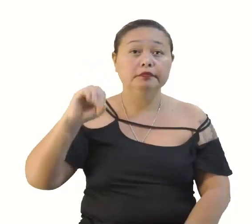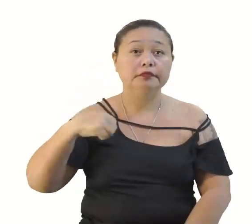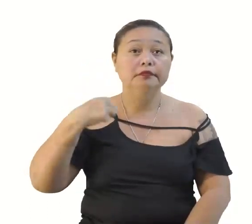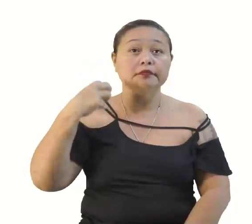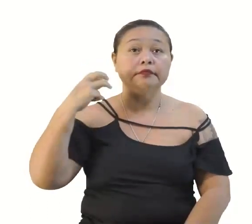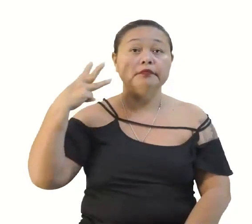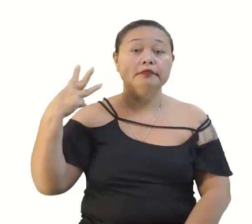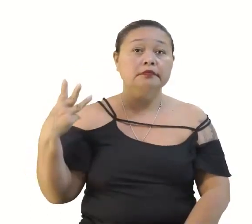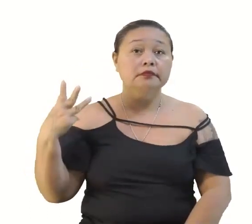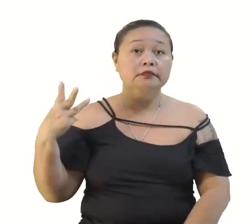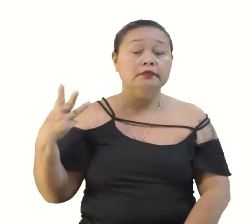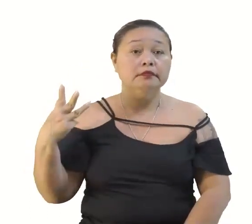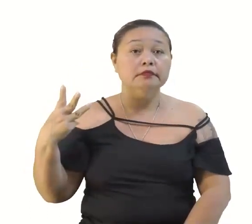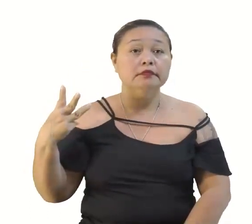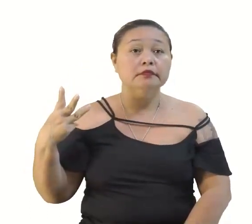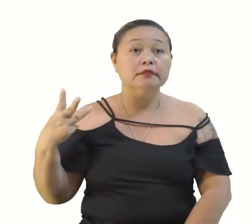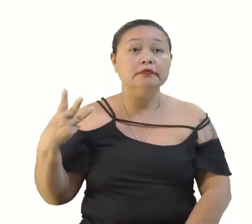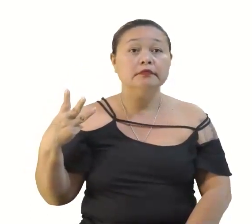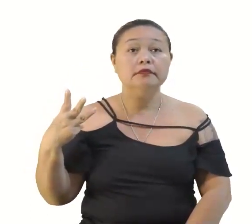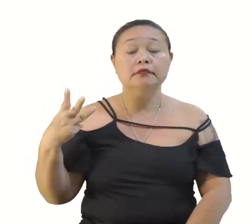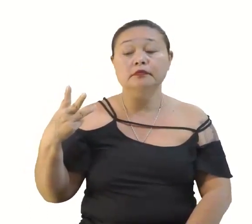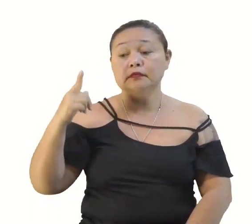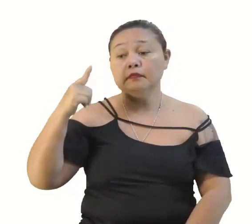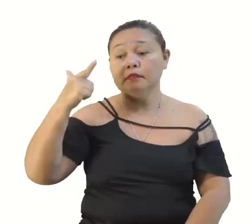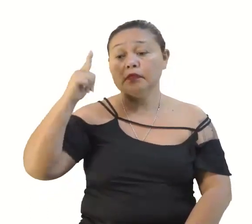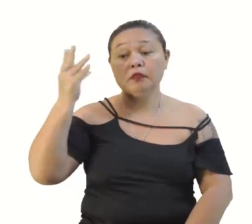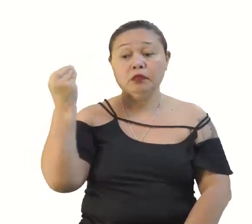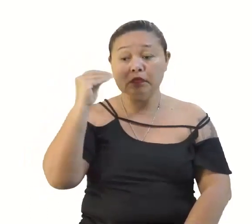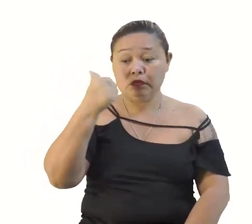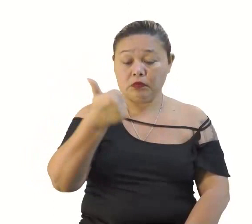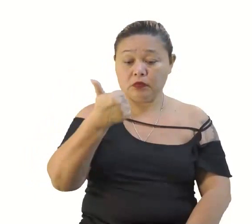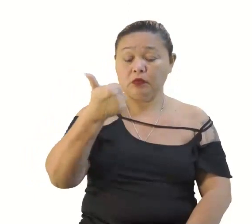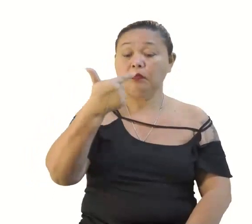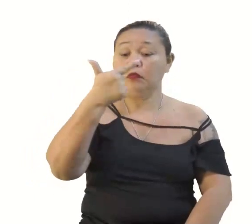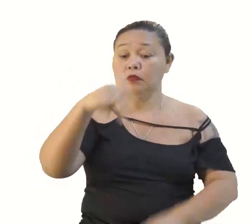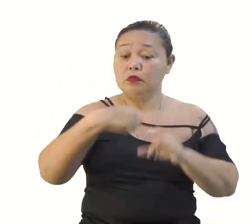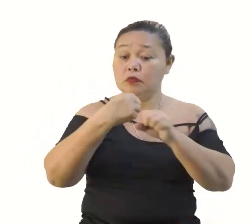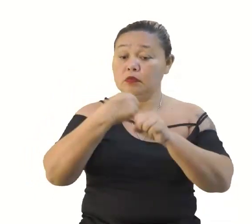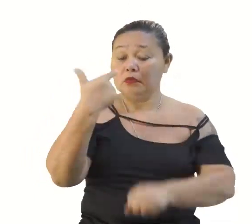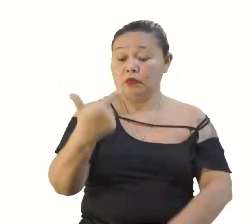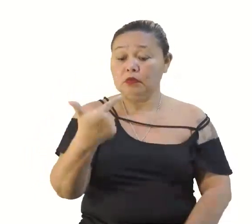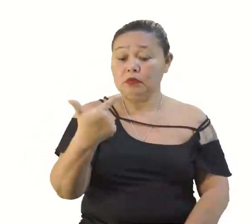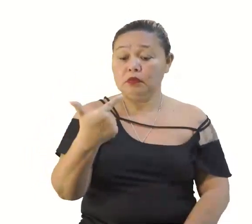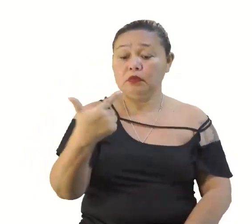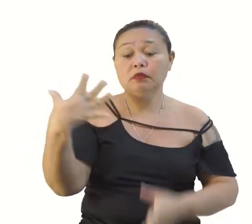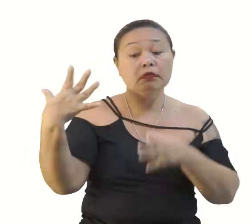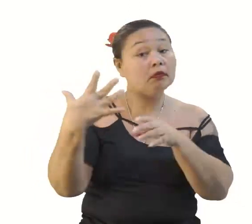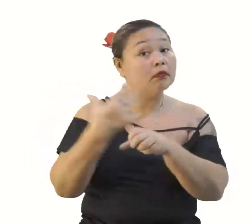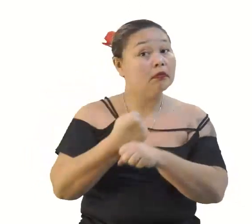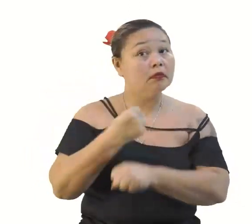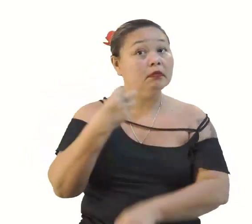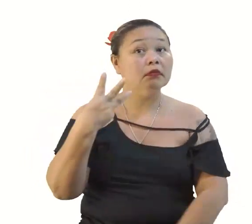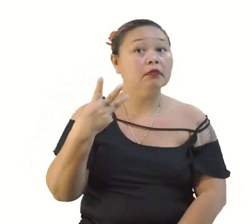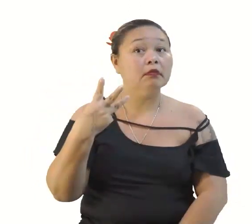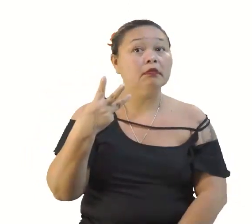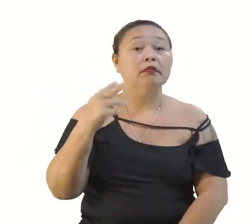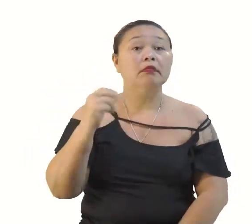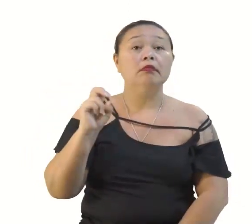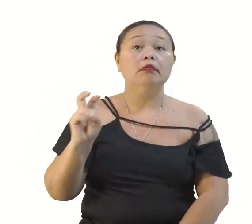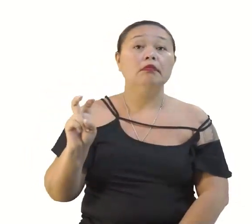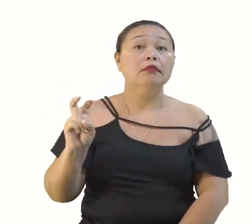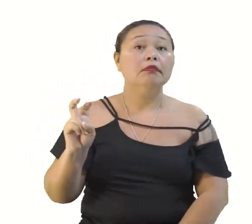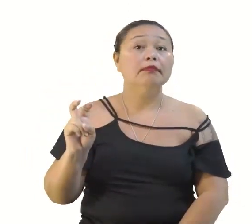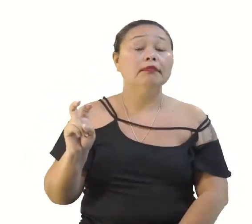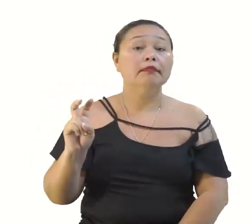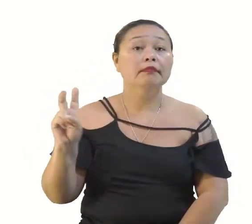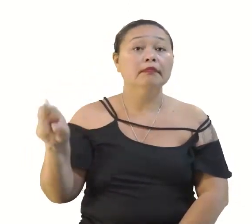o 0 com parzinho com o 3. Se entrou 1, 2 vezes 1? 2 Dois. mais 3? 5. 5.